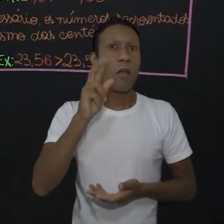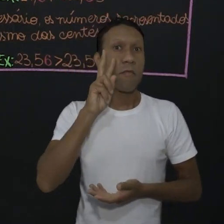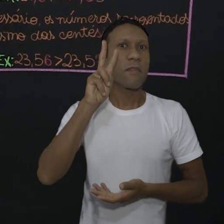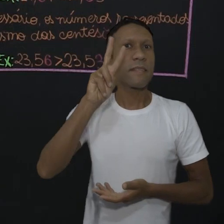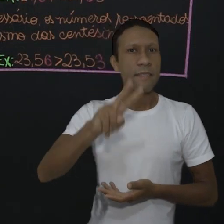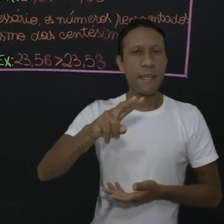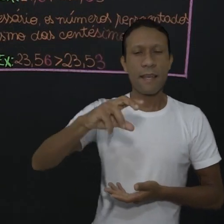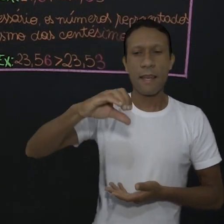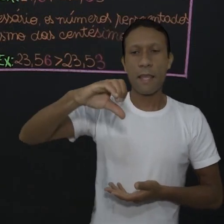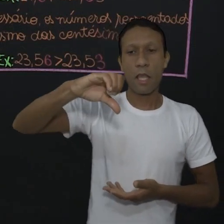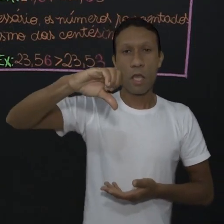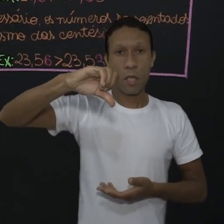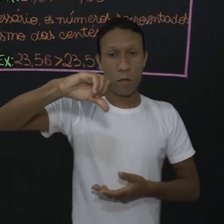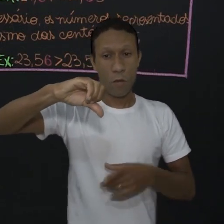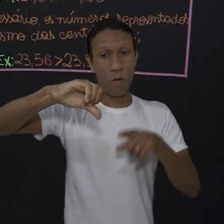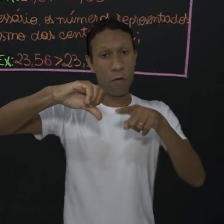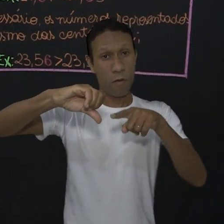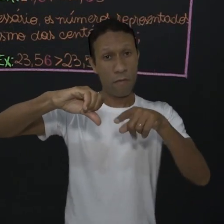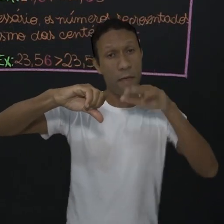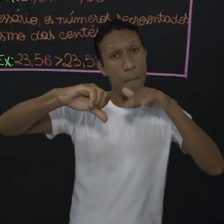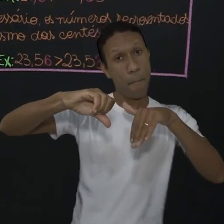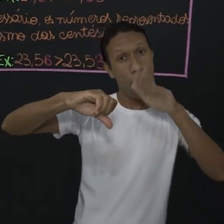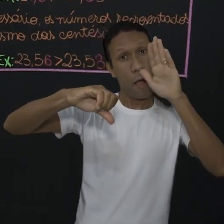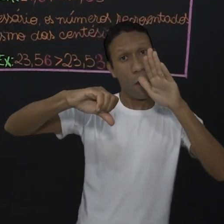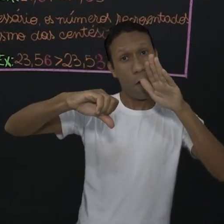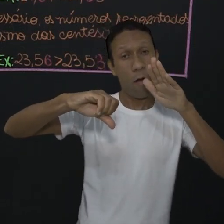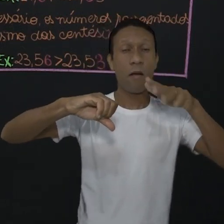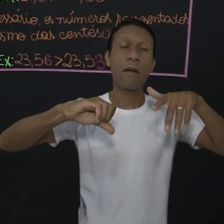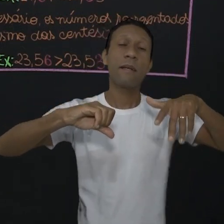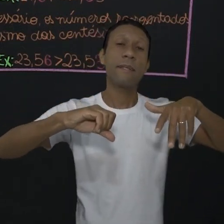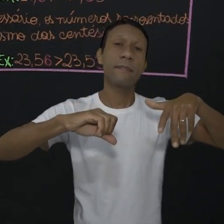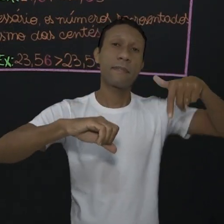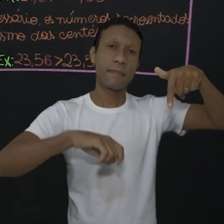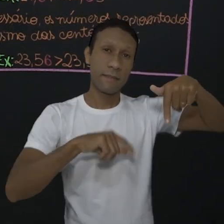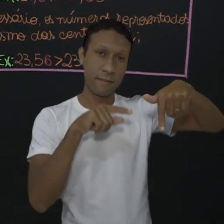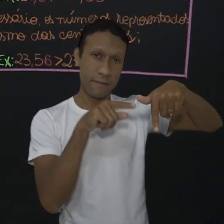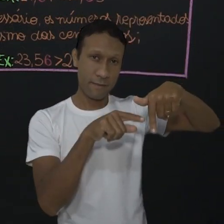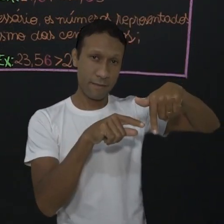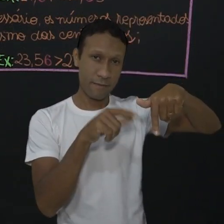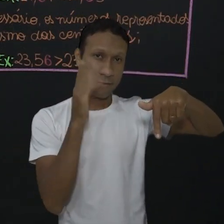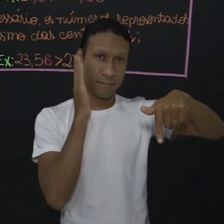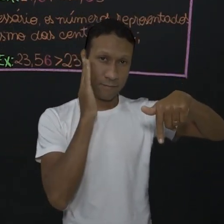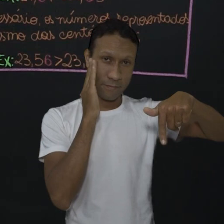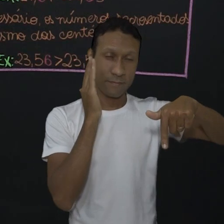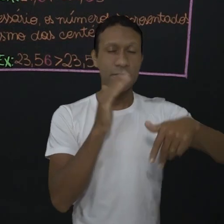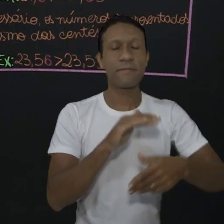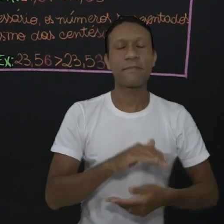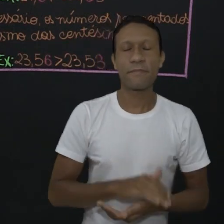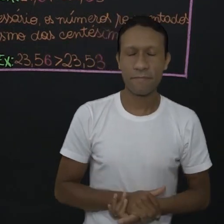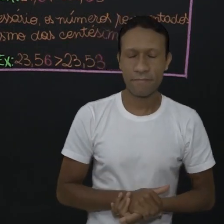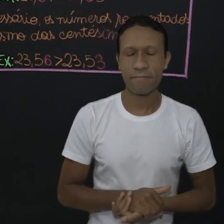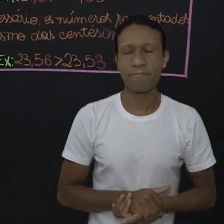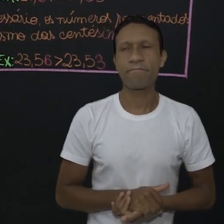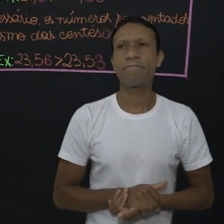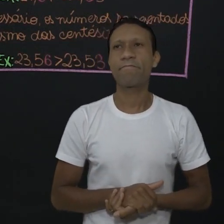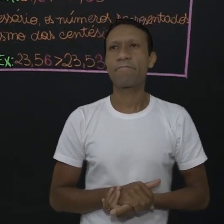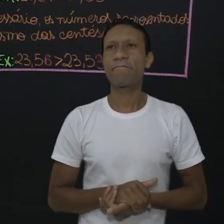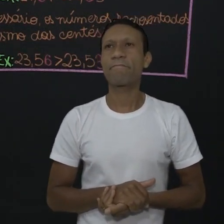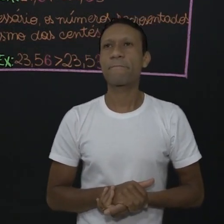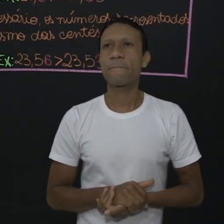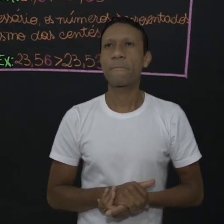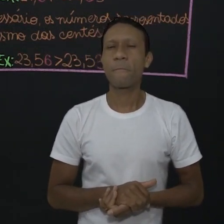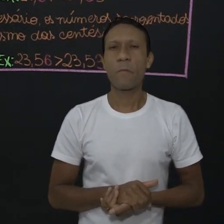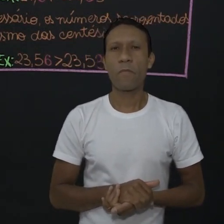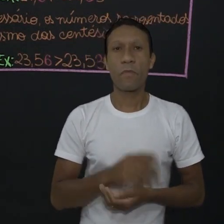você ler da esquerda para a direita. Automaticamente, então, aqui eu poderia dizer que 7 é menor do que